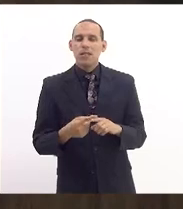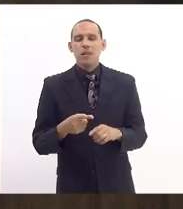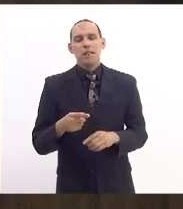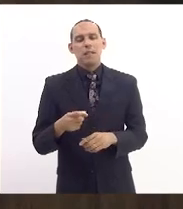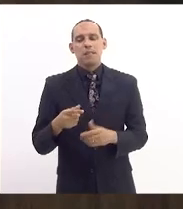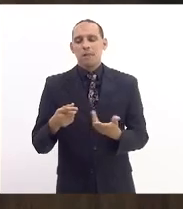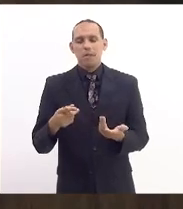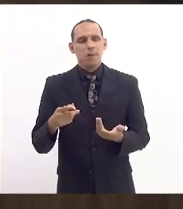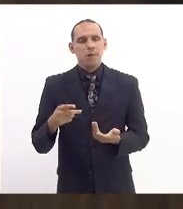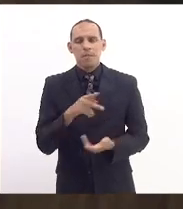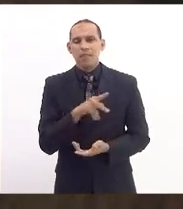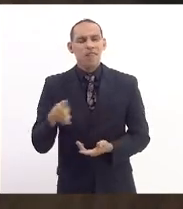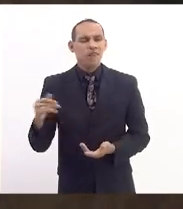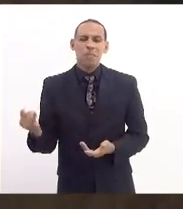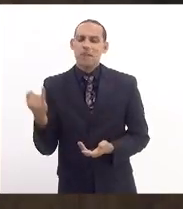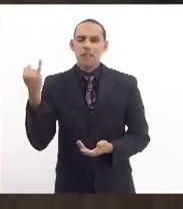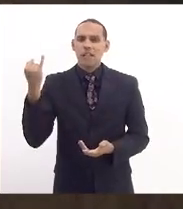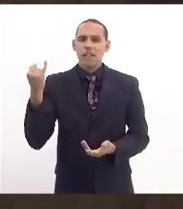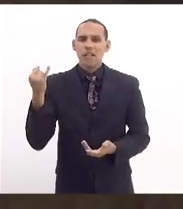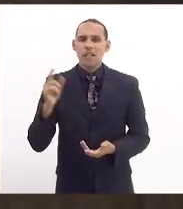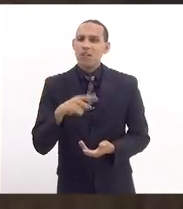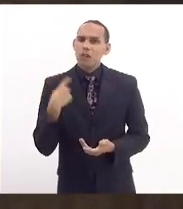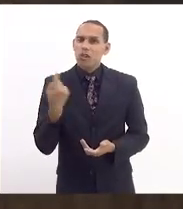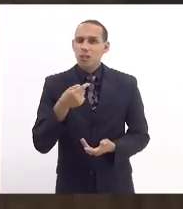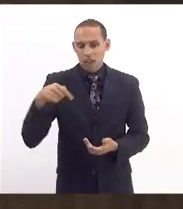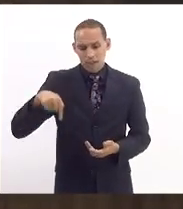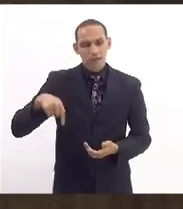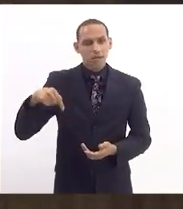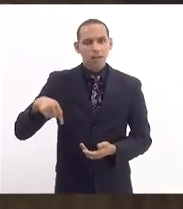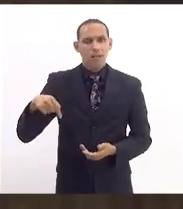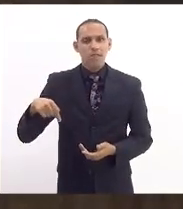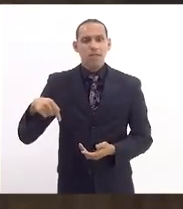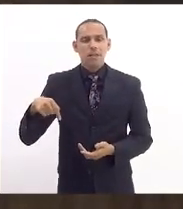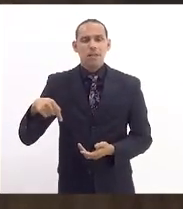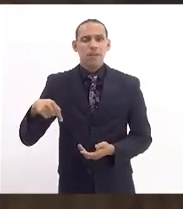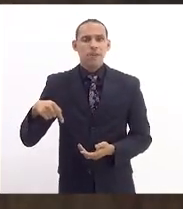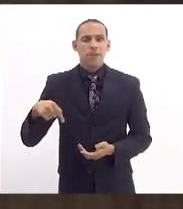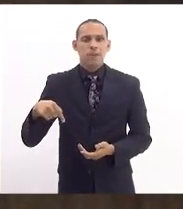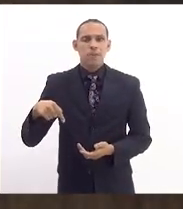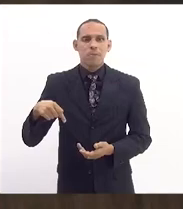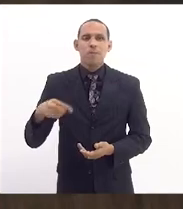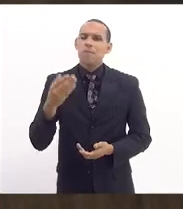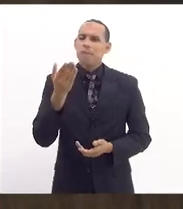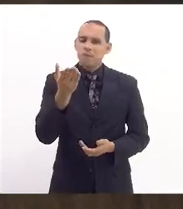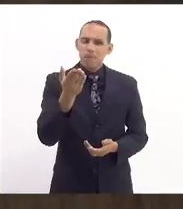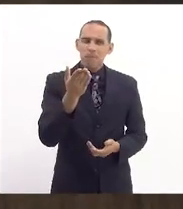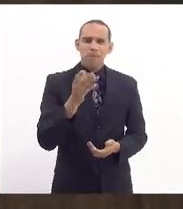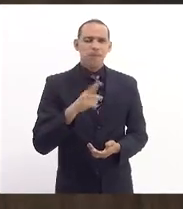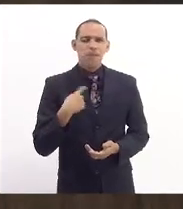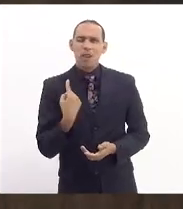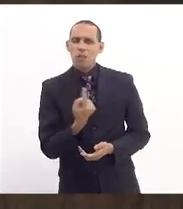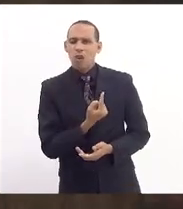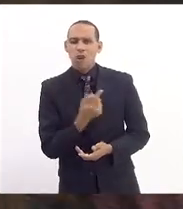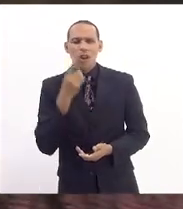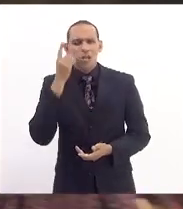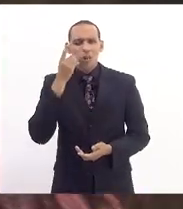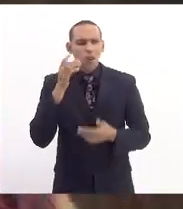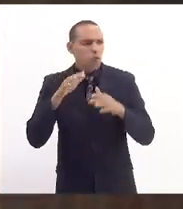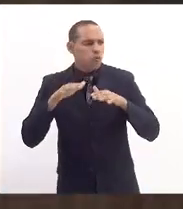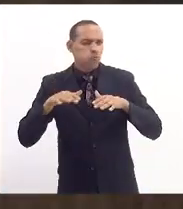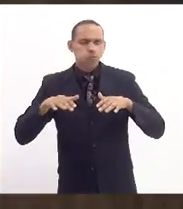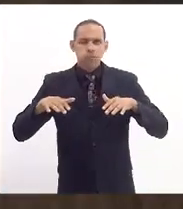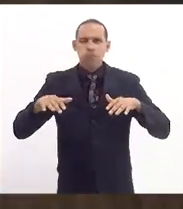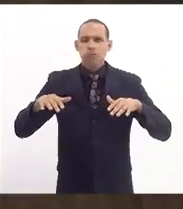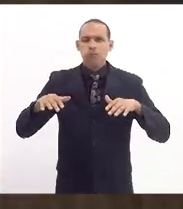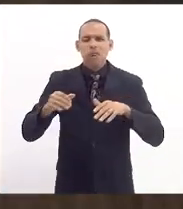Presidente é muito importante desde que a gente está aqui dentro nós o senhor todos os deputados